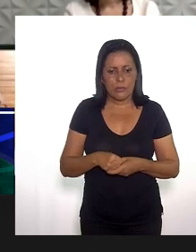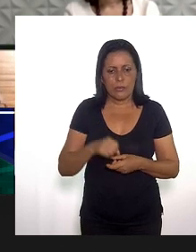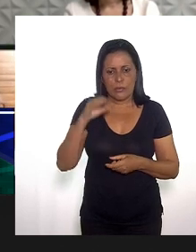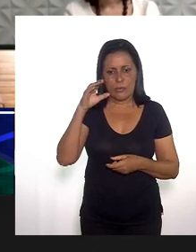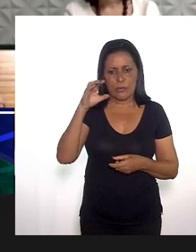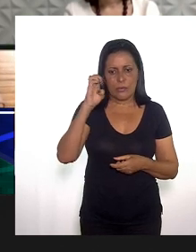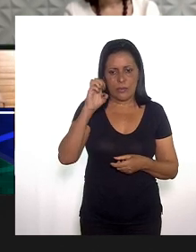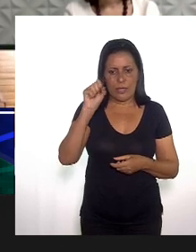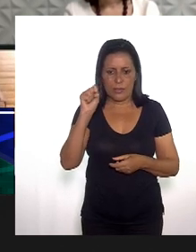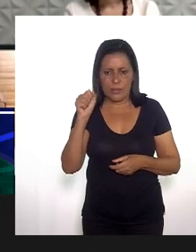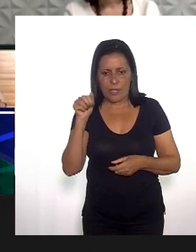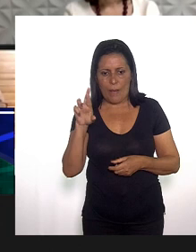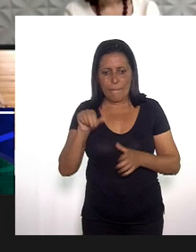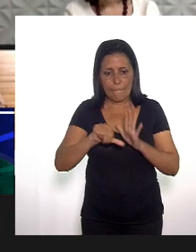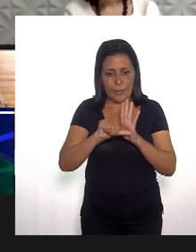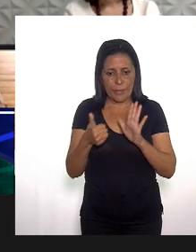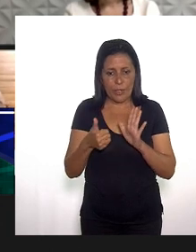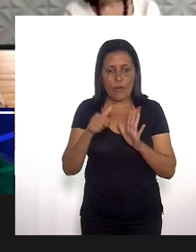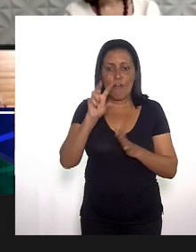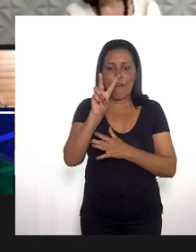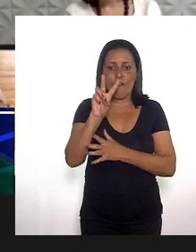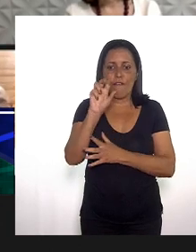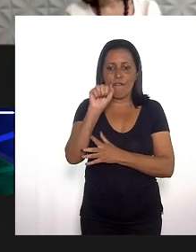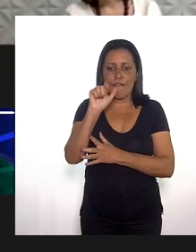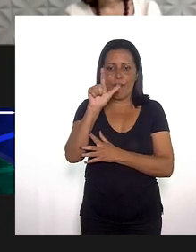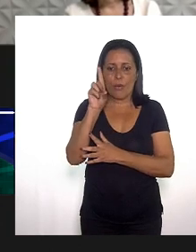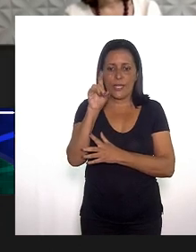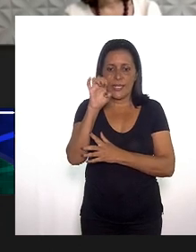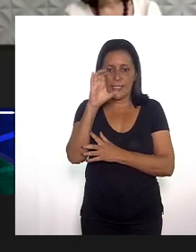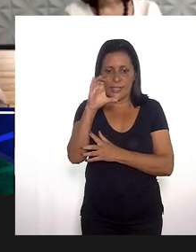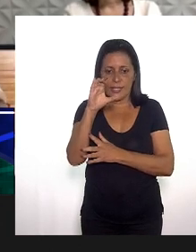primeiro a votar no grupo. Deputado Valdeci da Saúde.